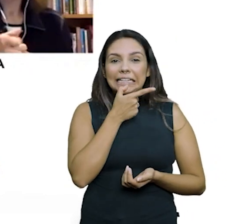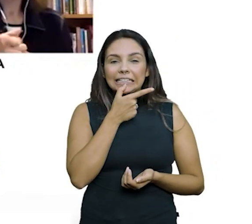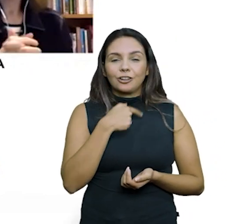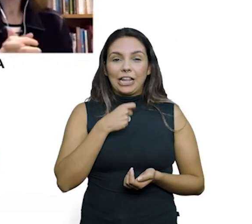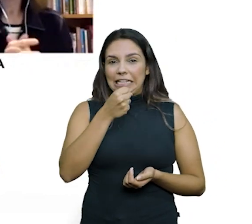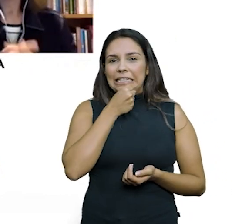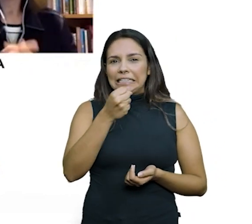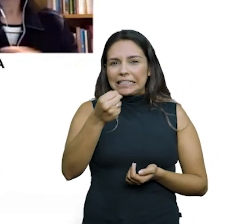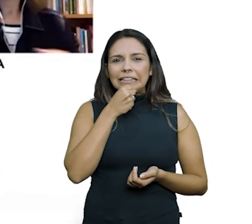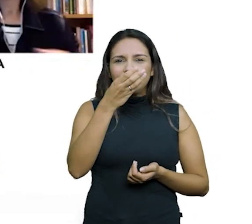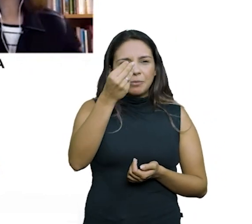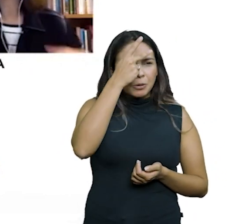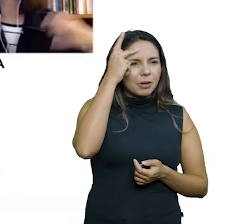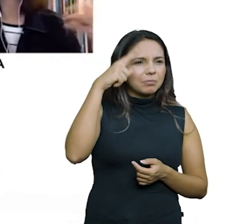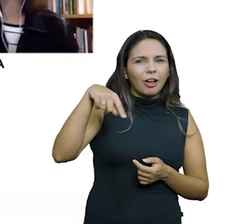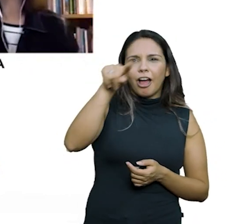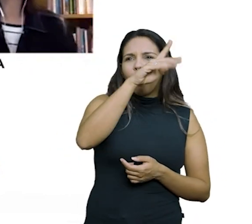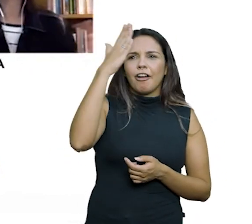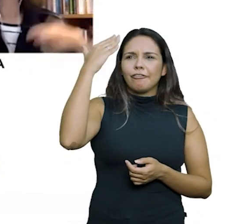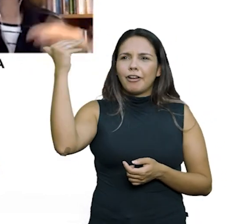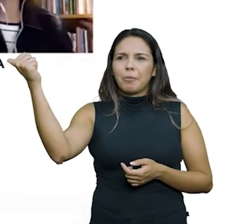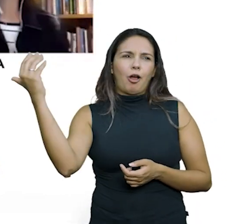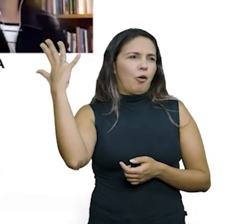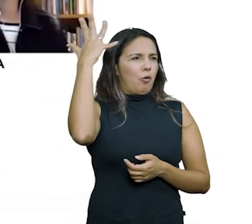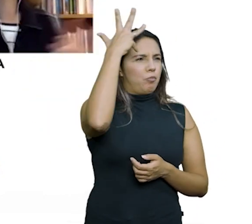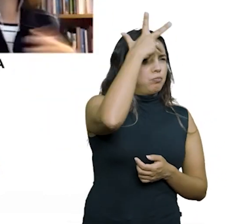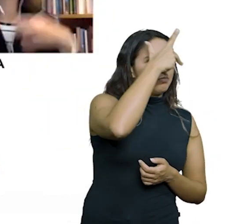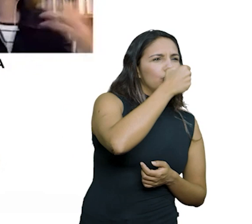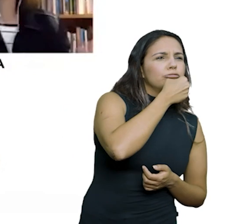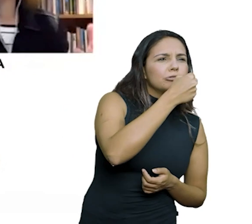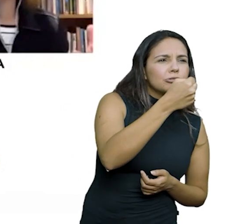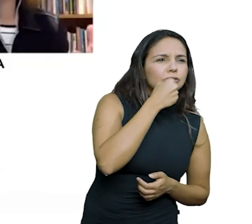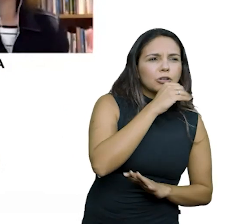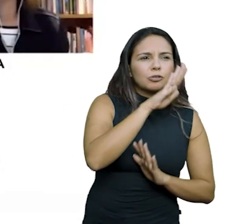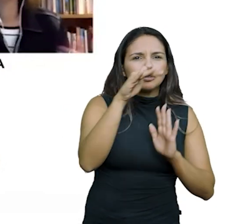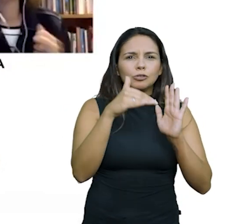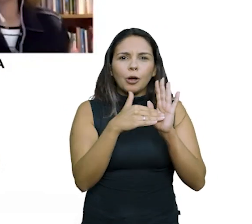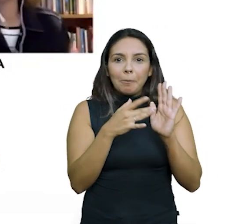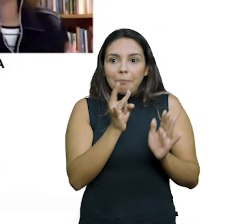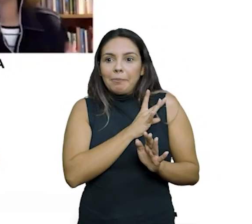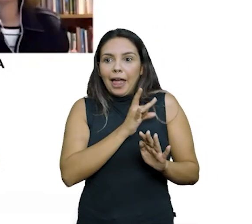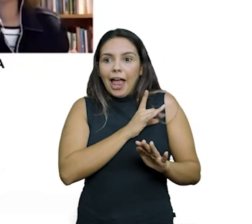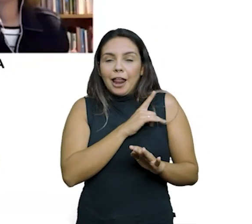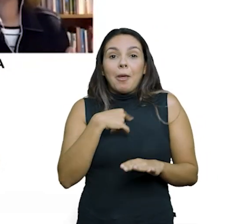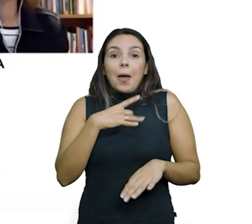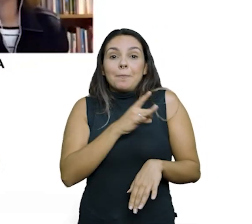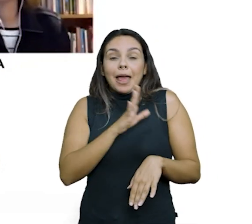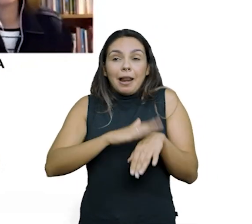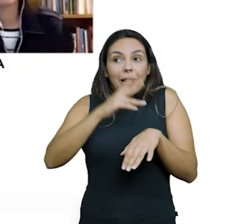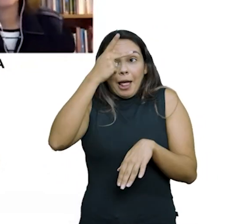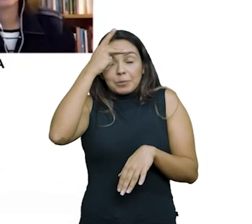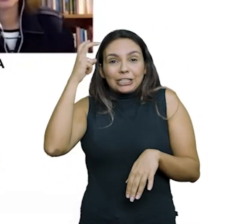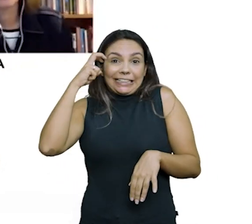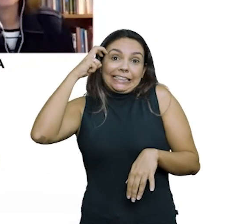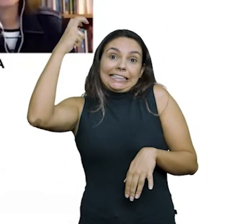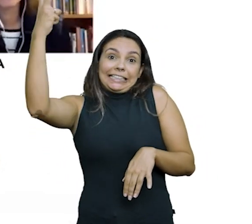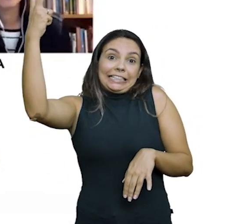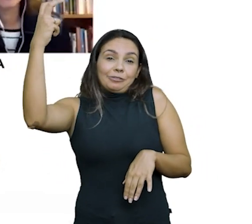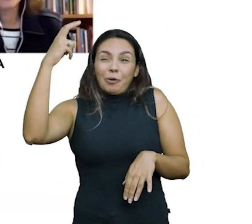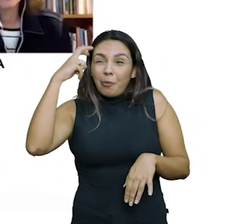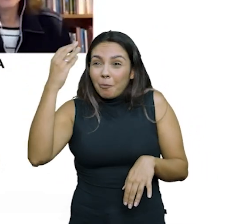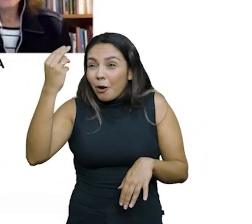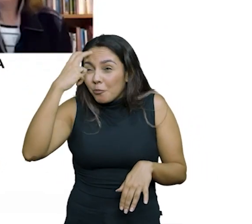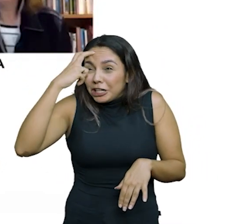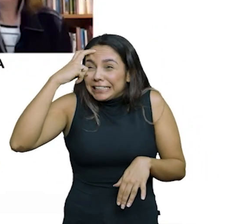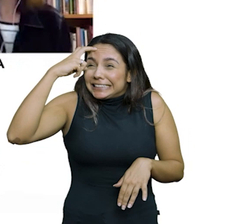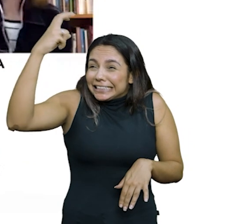engraçado, eu entrevistei tanta gente famosa, linda, todos os que me intimidavam eram os muito inteligentes. Quando a